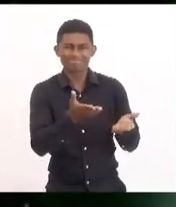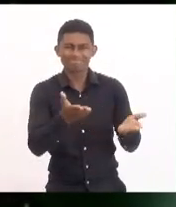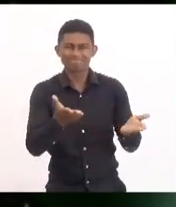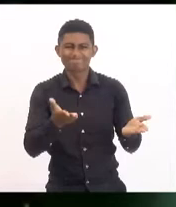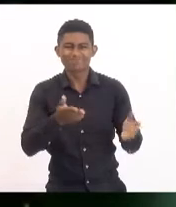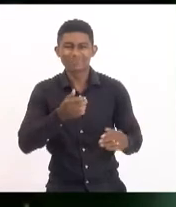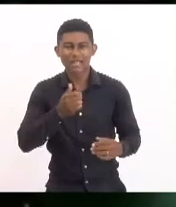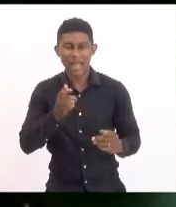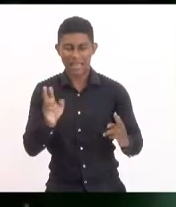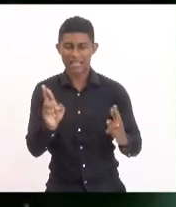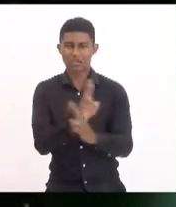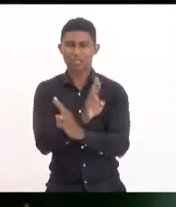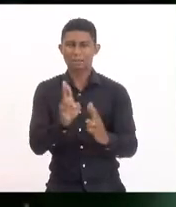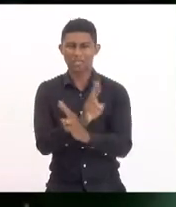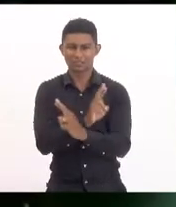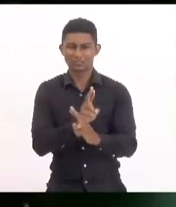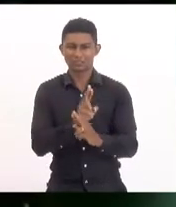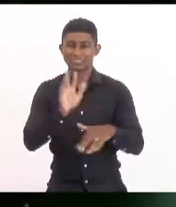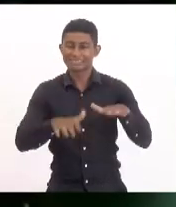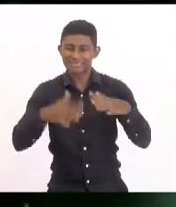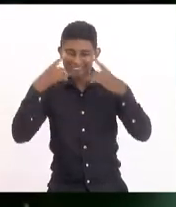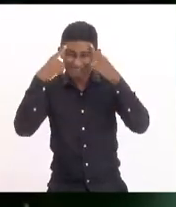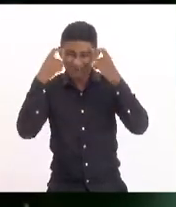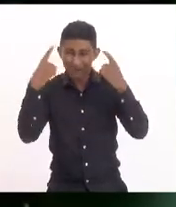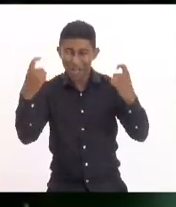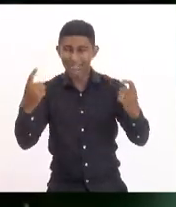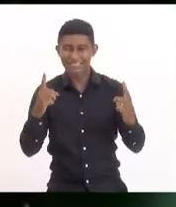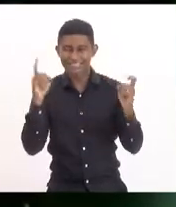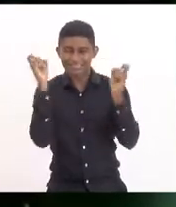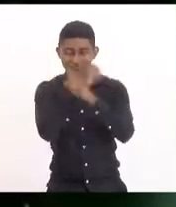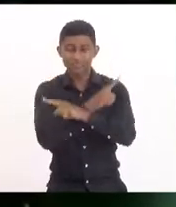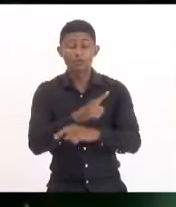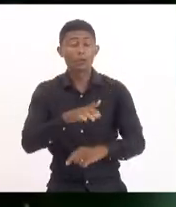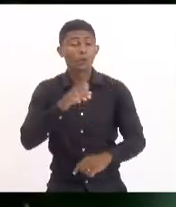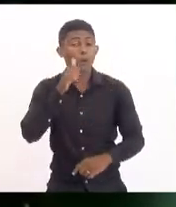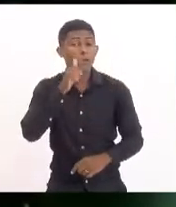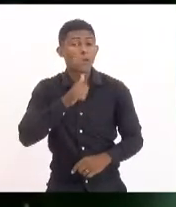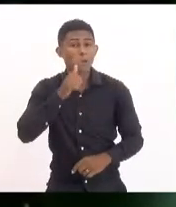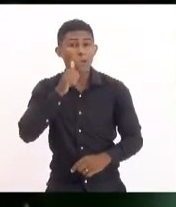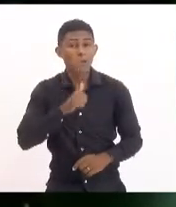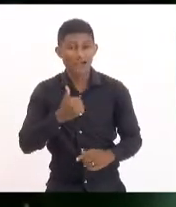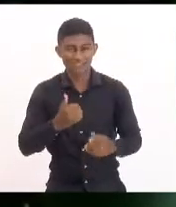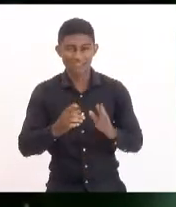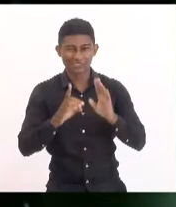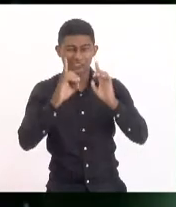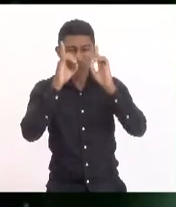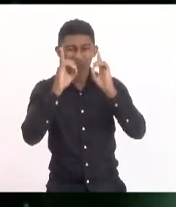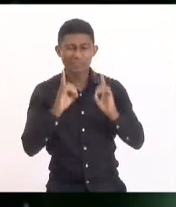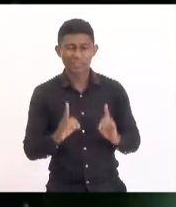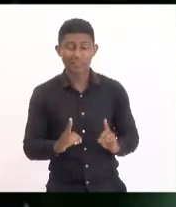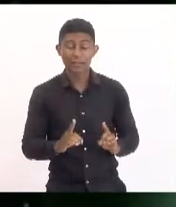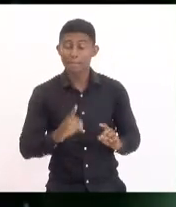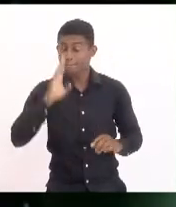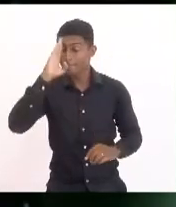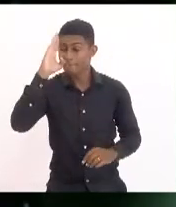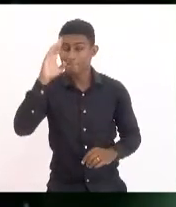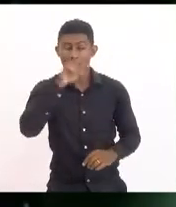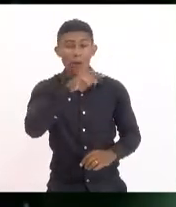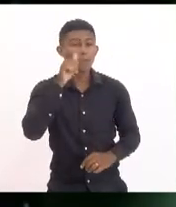os relacionamentos violentos, as mulheres com deficiência, especialmente as surdas, enquanto maiores